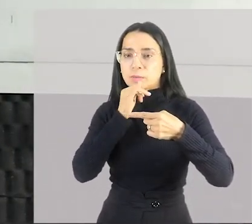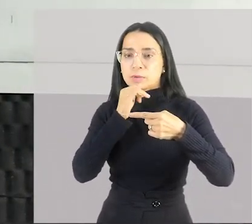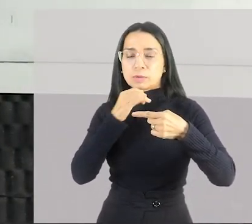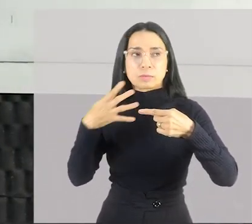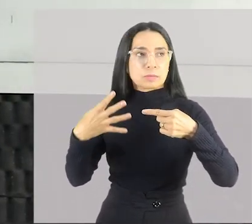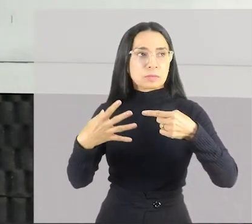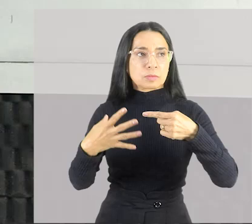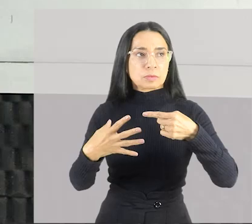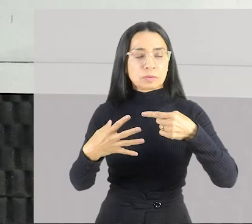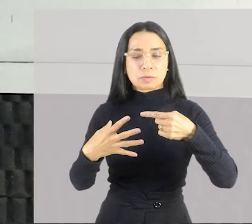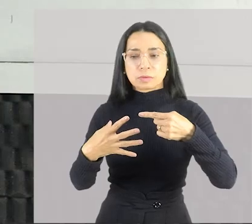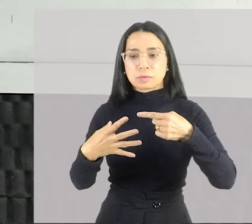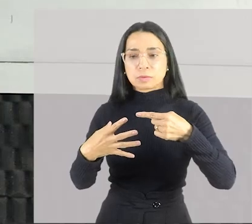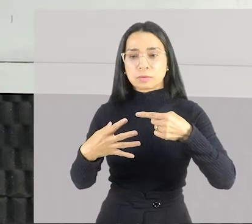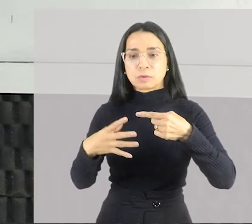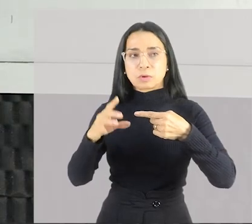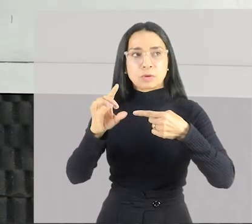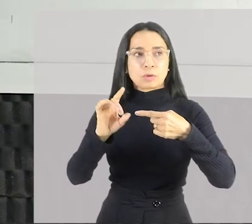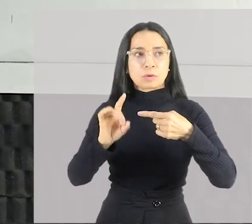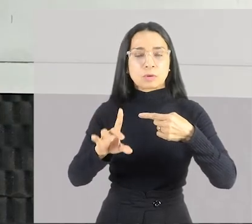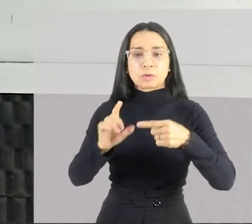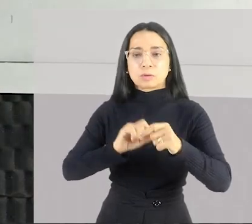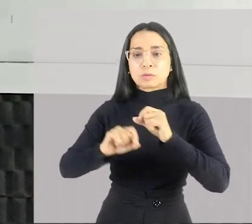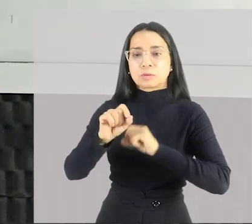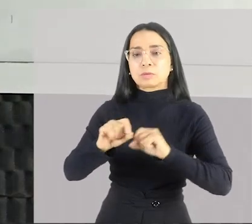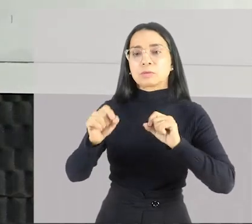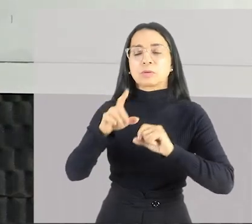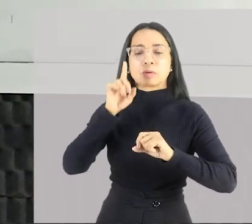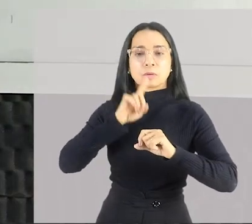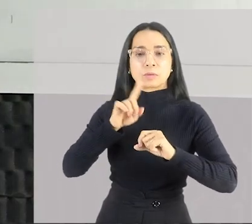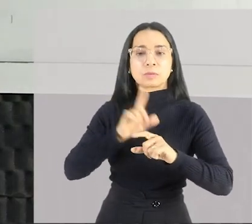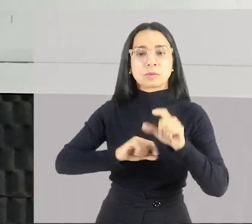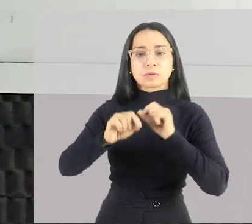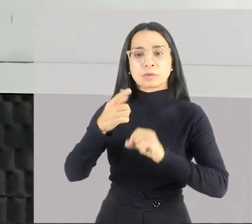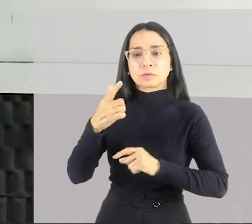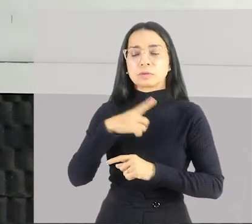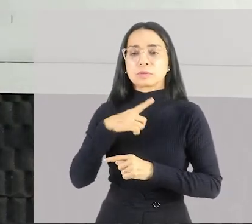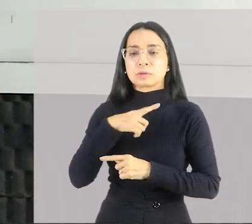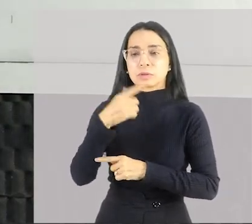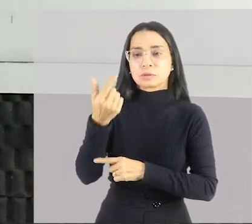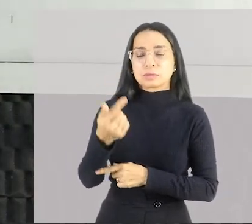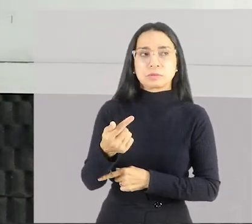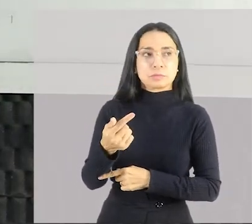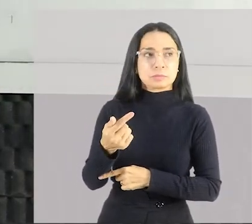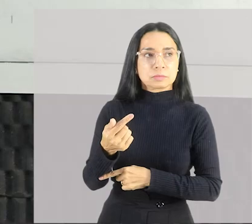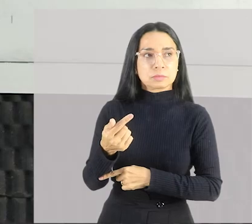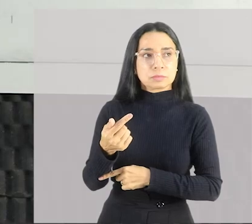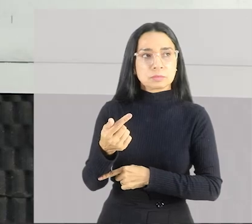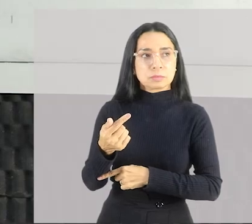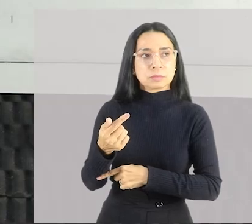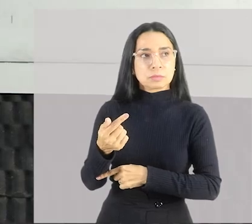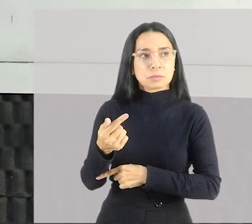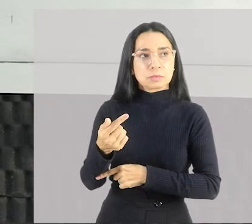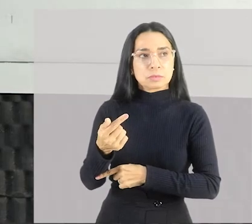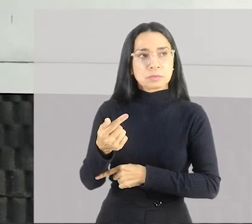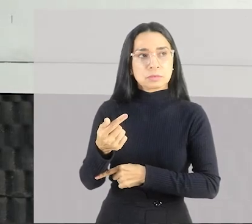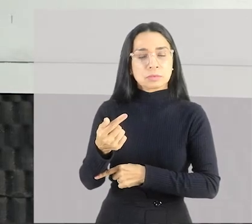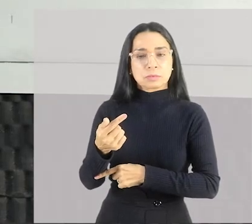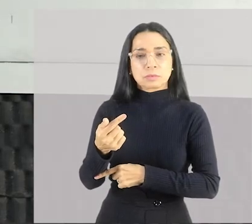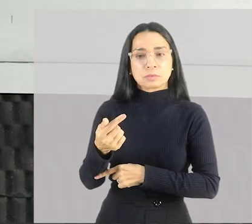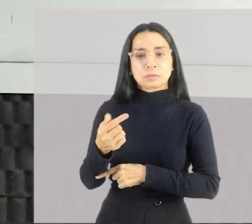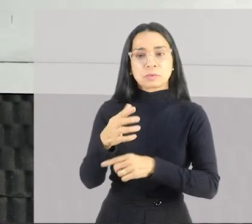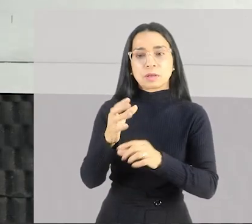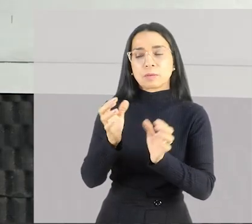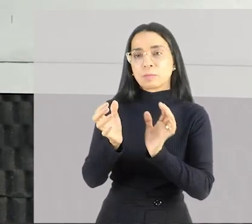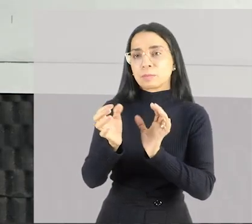quatro só só americano você tem sete né para formar quatro